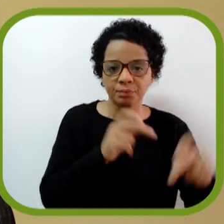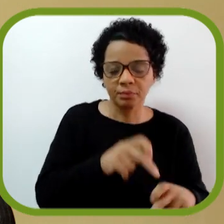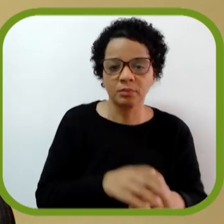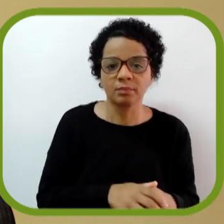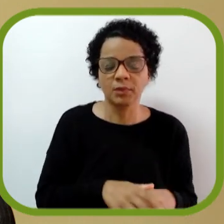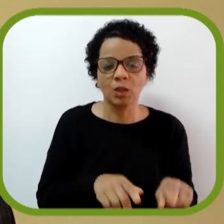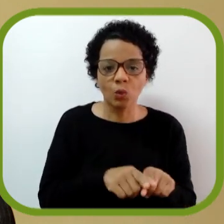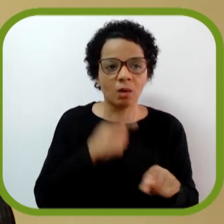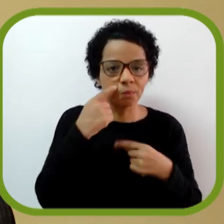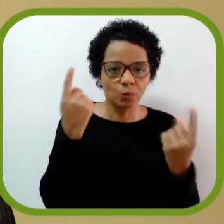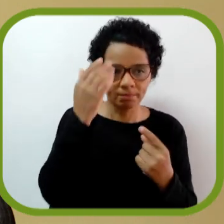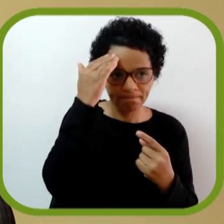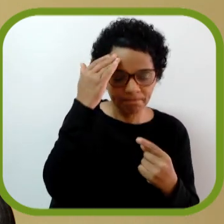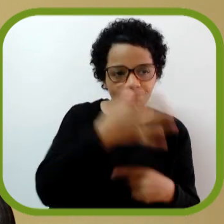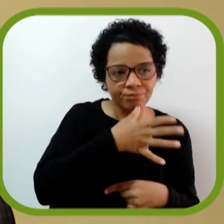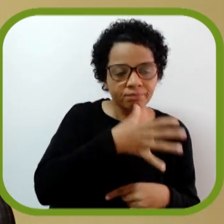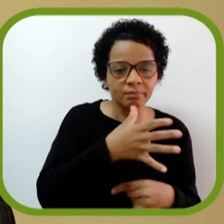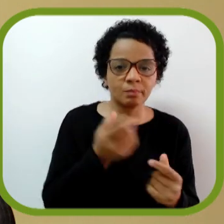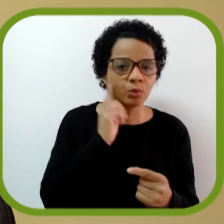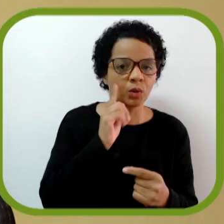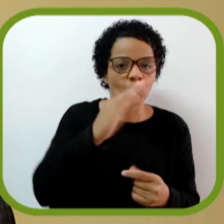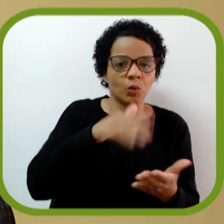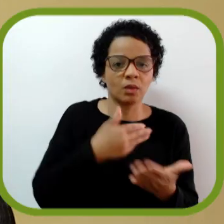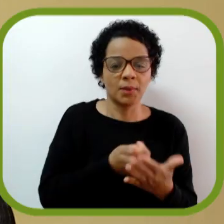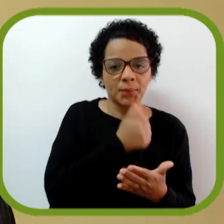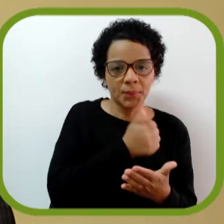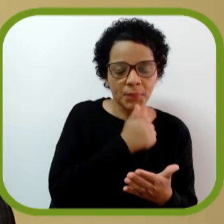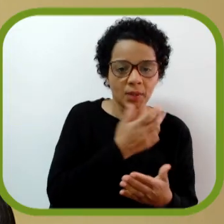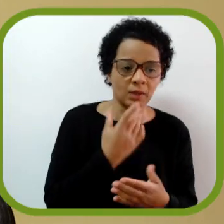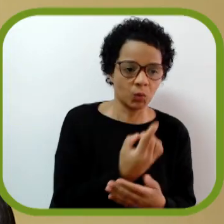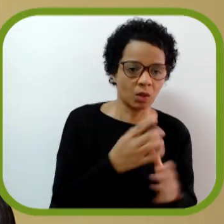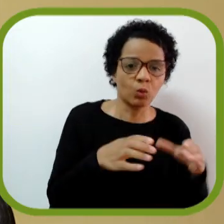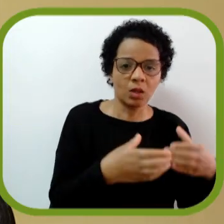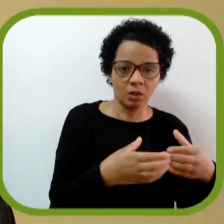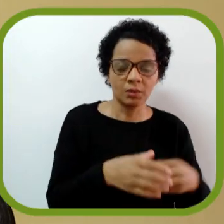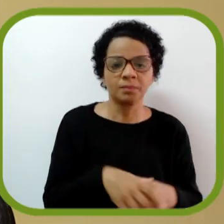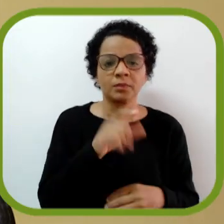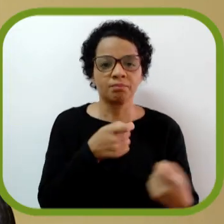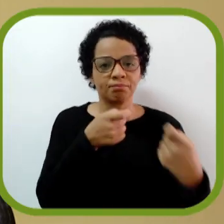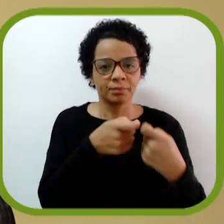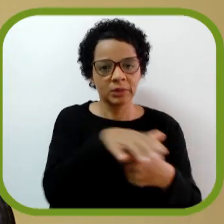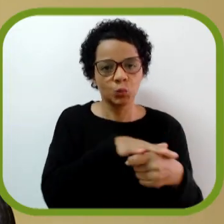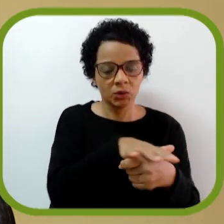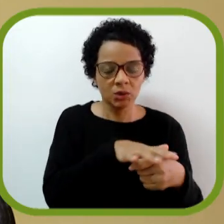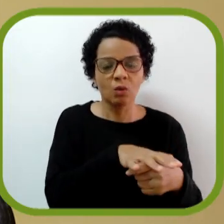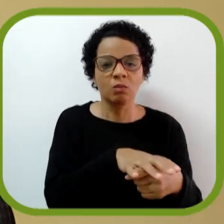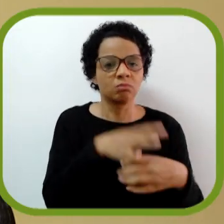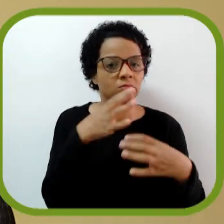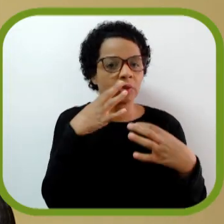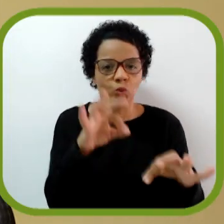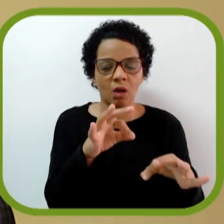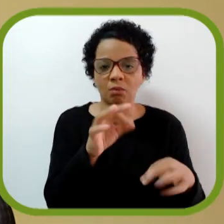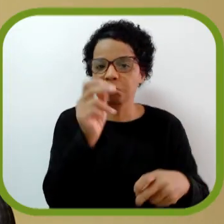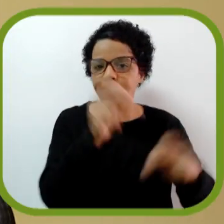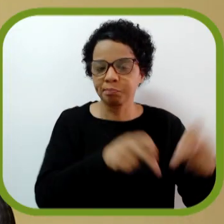assunto. A consciencialização pública é um dos fatores mais importantes para uma tomada de decisão, individual ou coletiva, eficaz em situações de